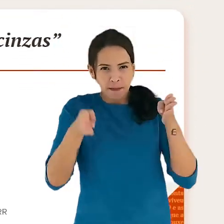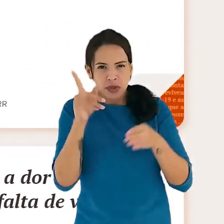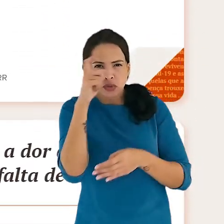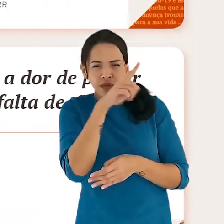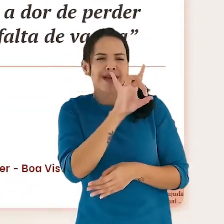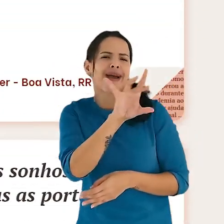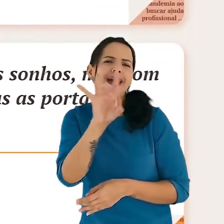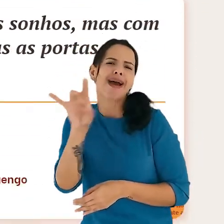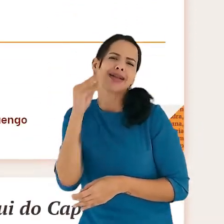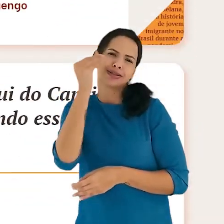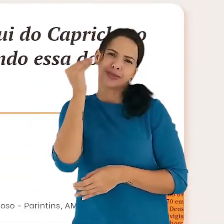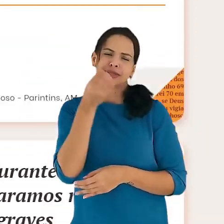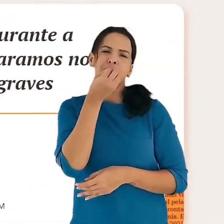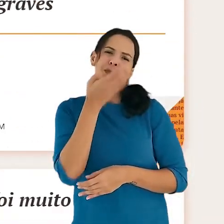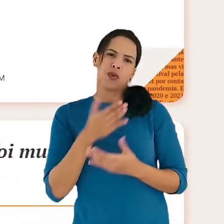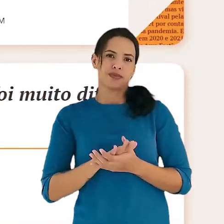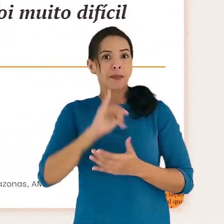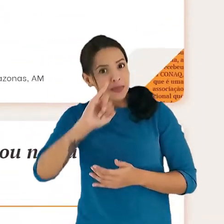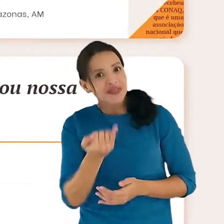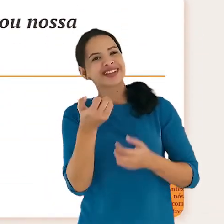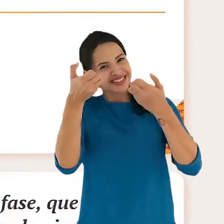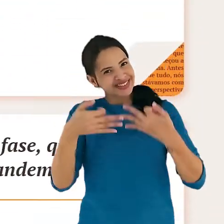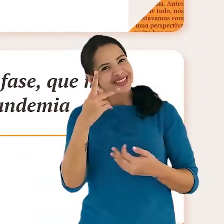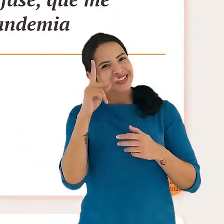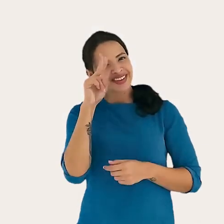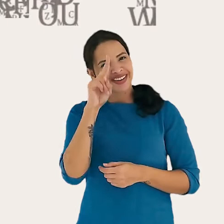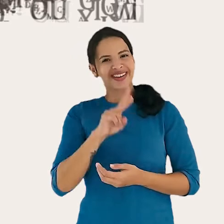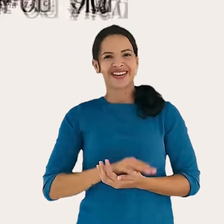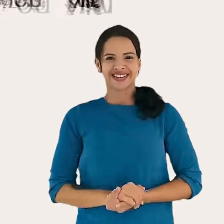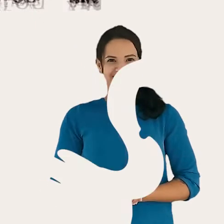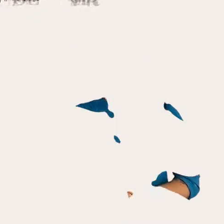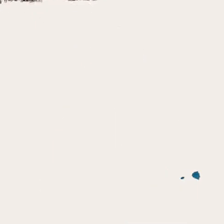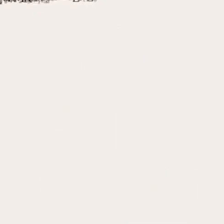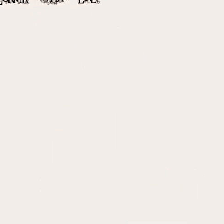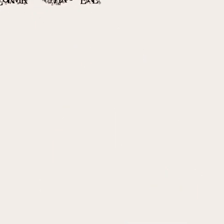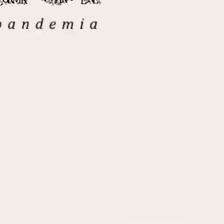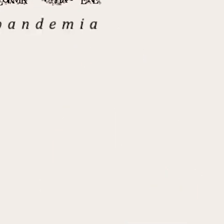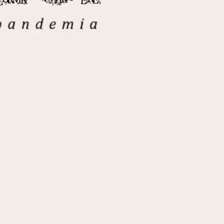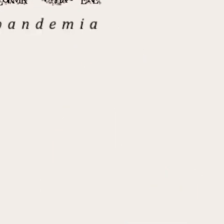site. Nesse período difícil, cada experiência é única. Conte pra gente sua história.